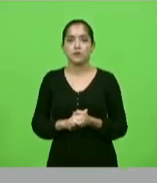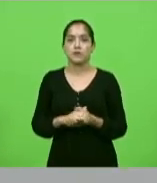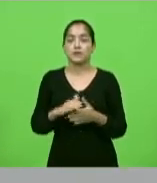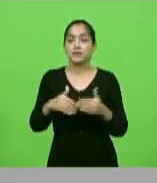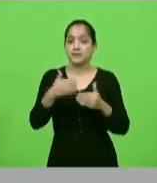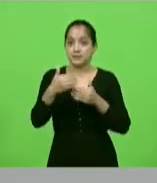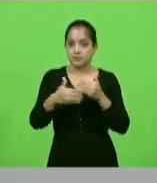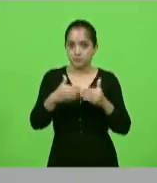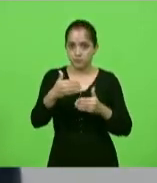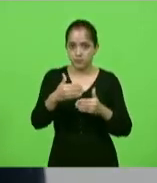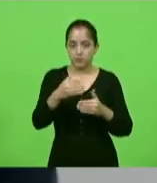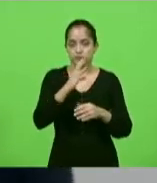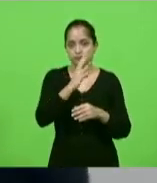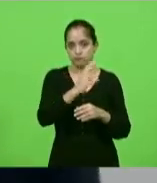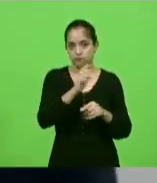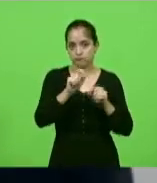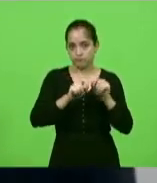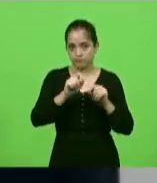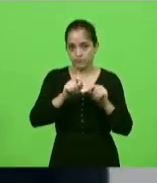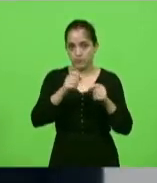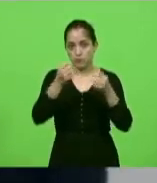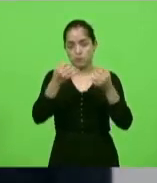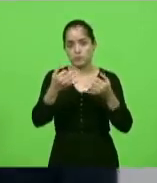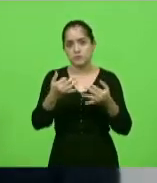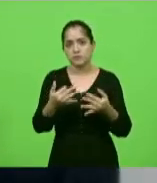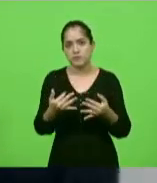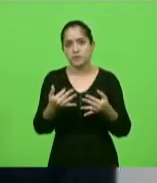Depurando-se a acusação,